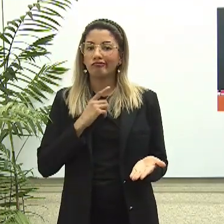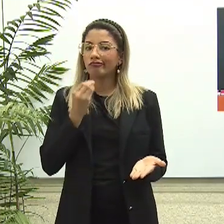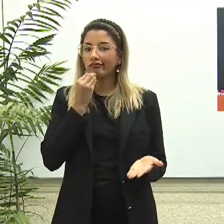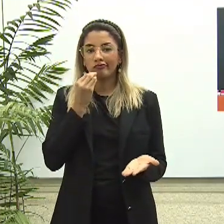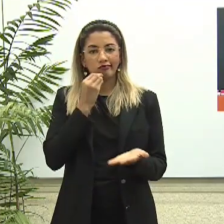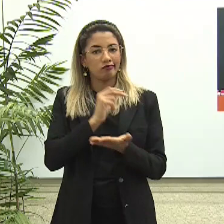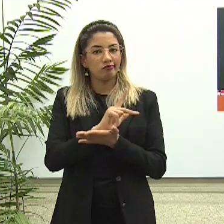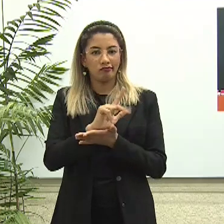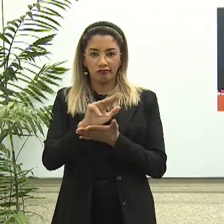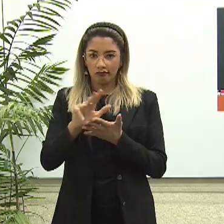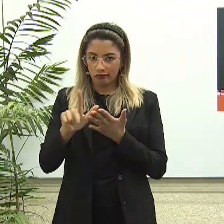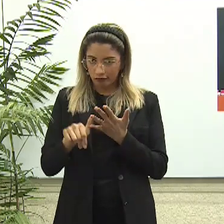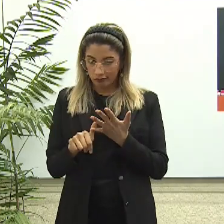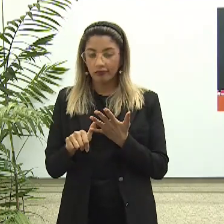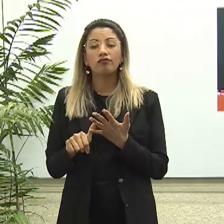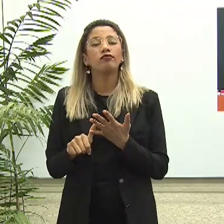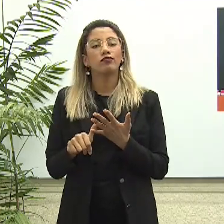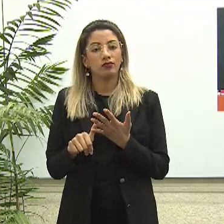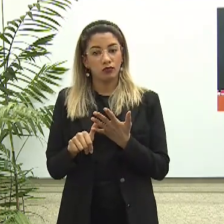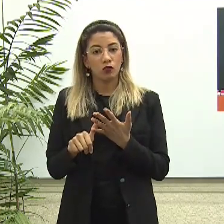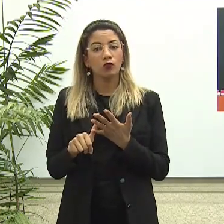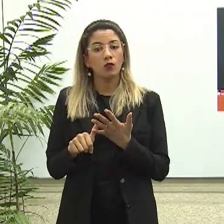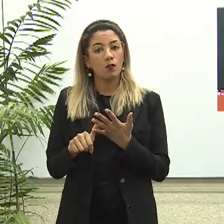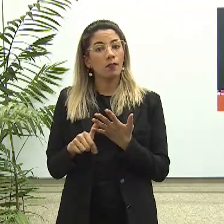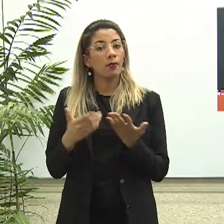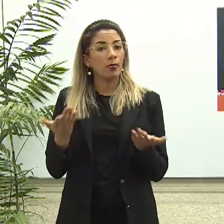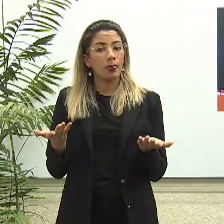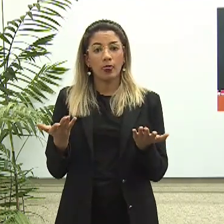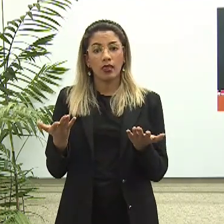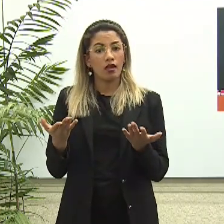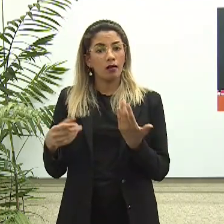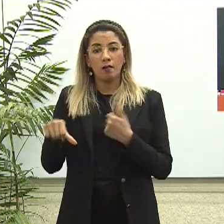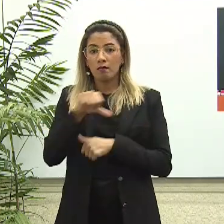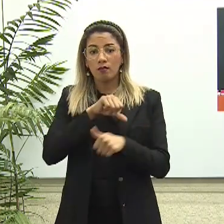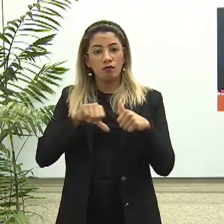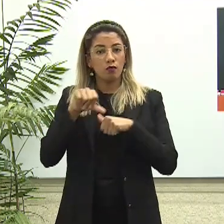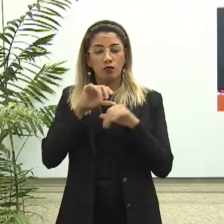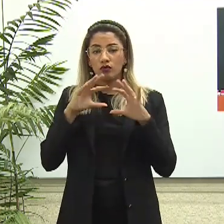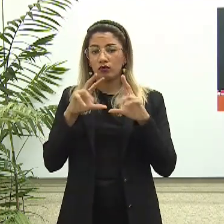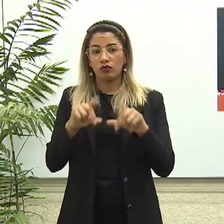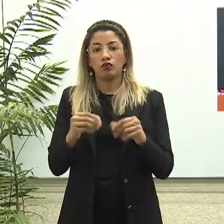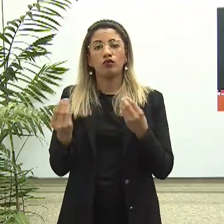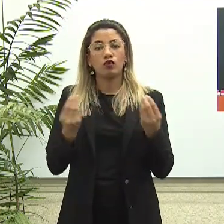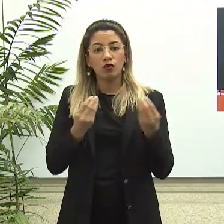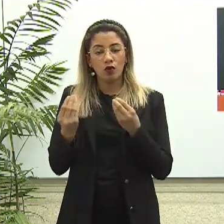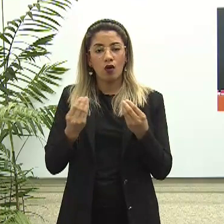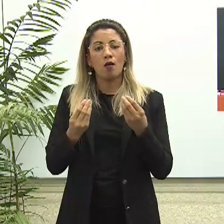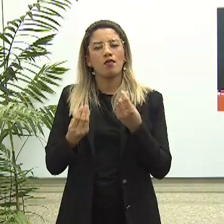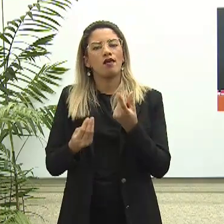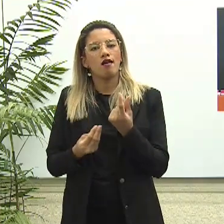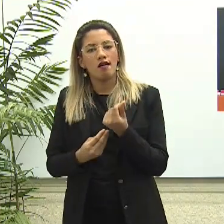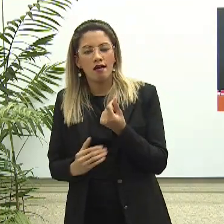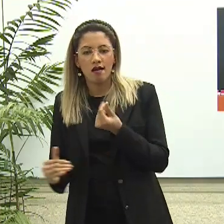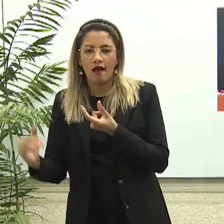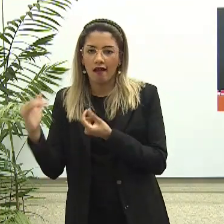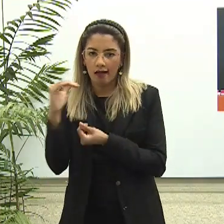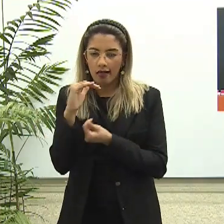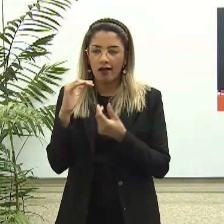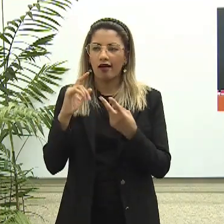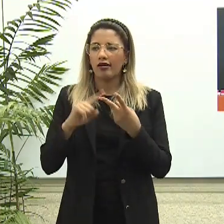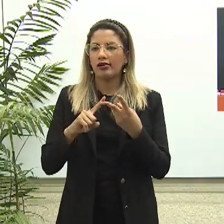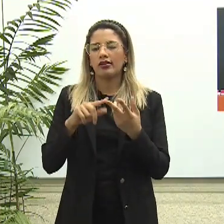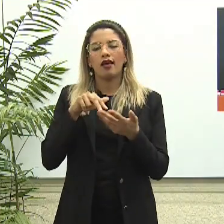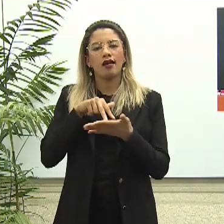exploração e e que altera totalmente o jogo da luta de classes das formas de resistência das